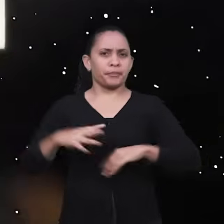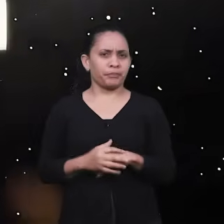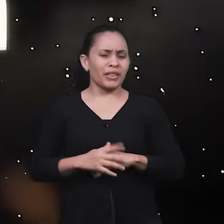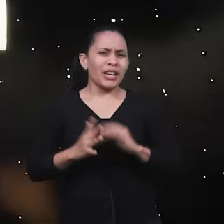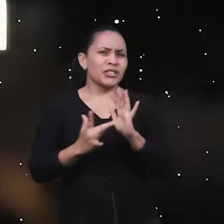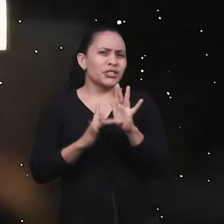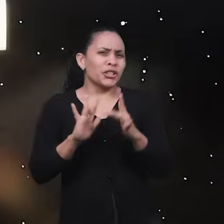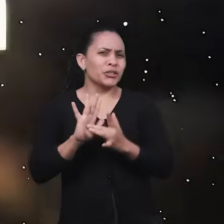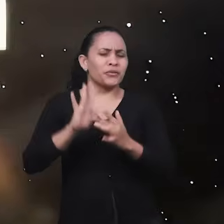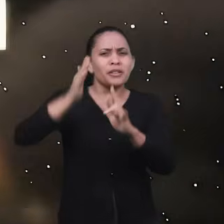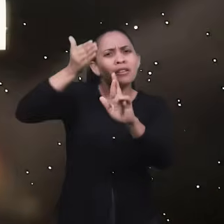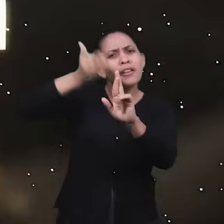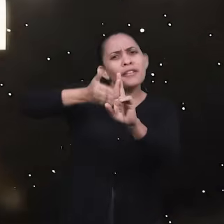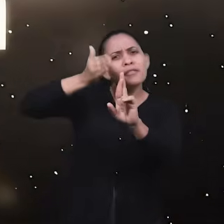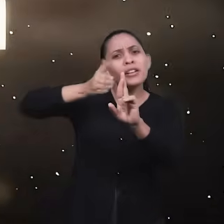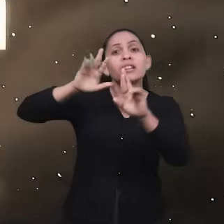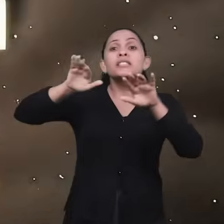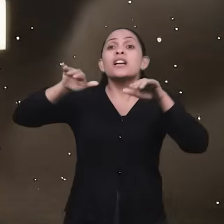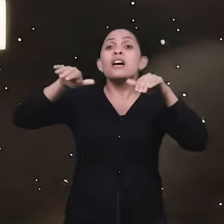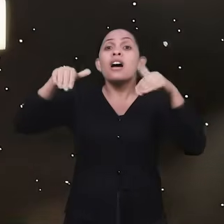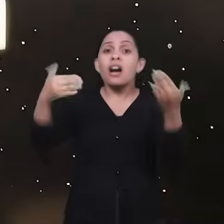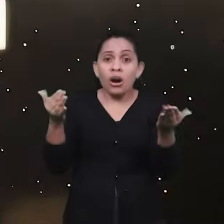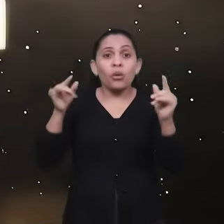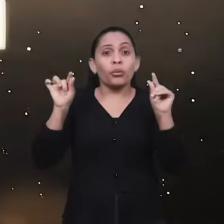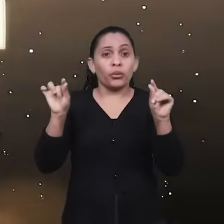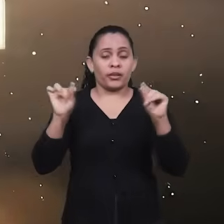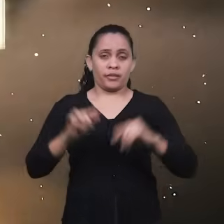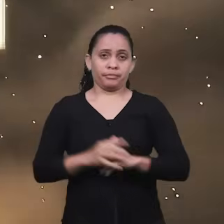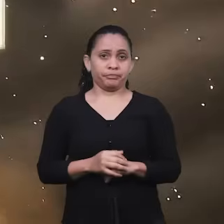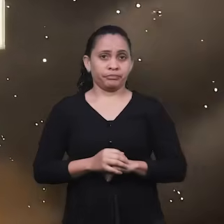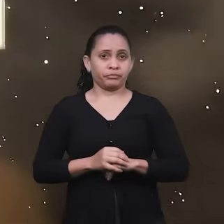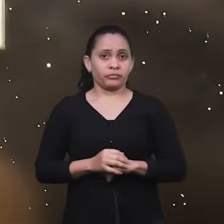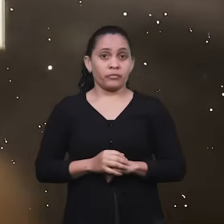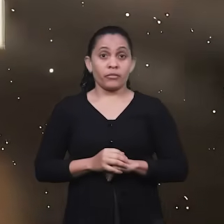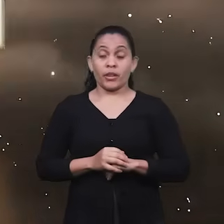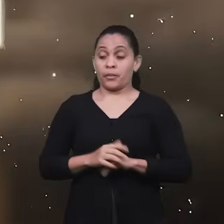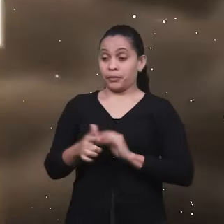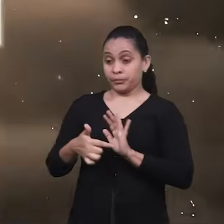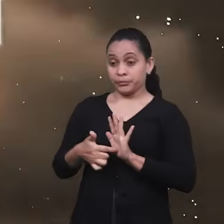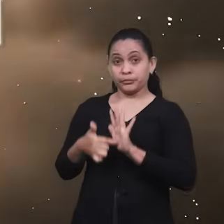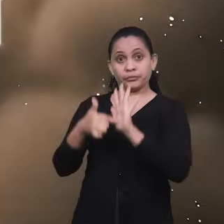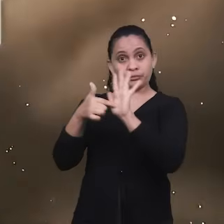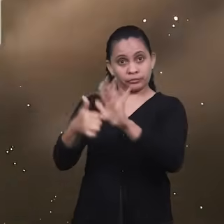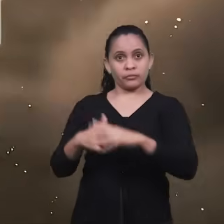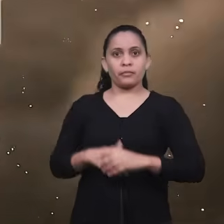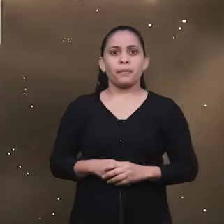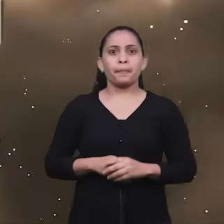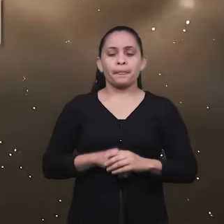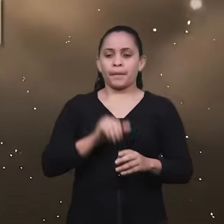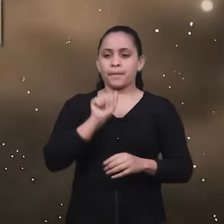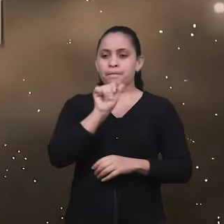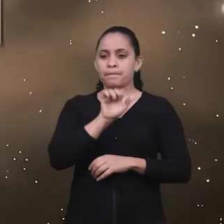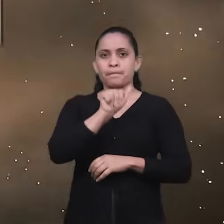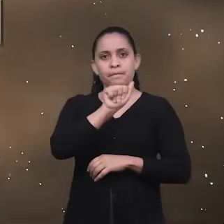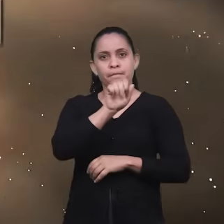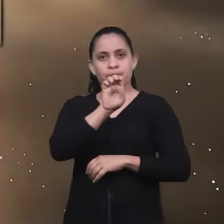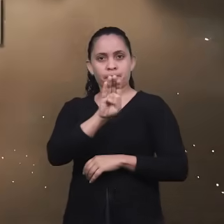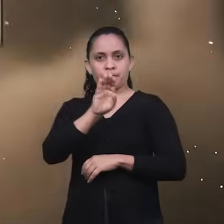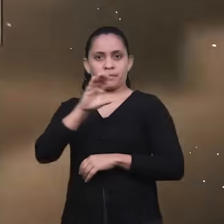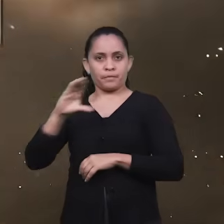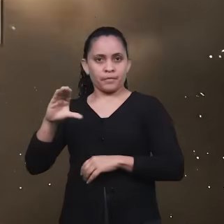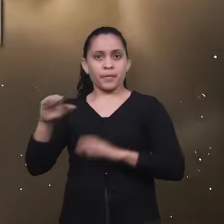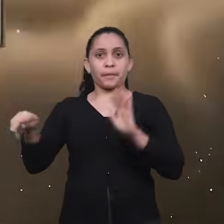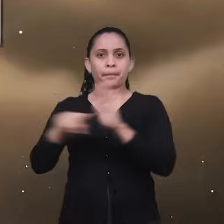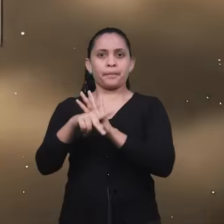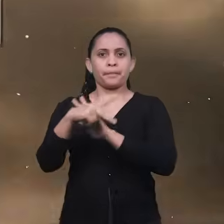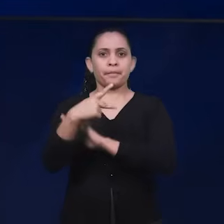Jesus está se referindo? Ele está se referindo ao alfabeto grego. Então ele se refere à